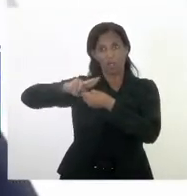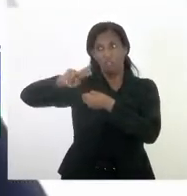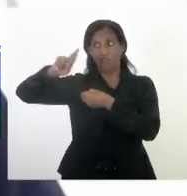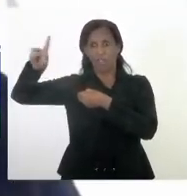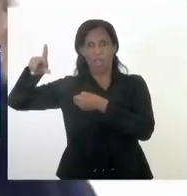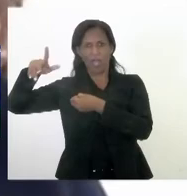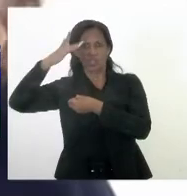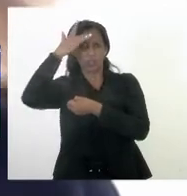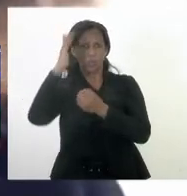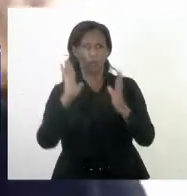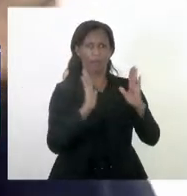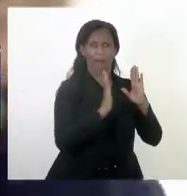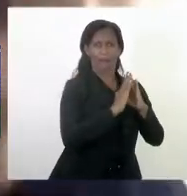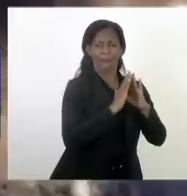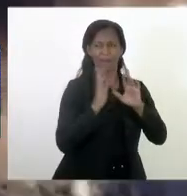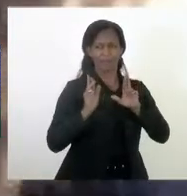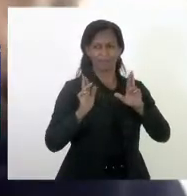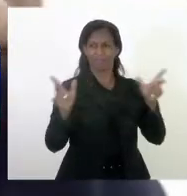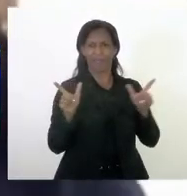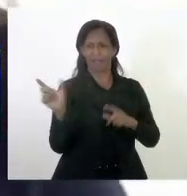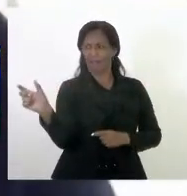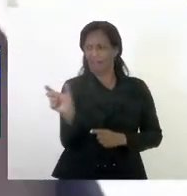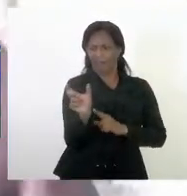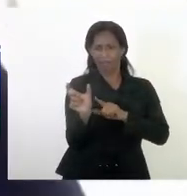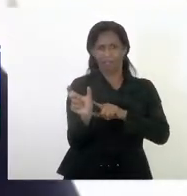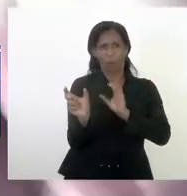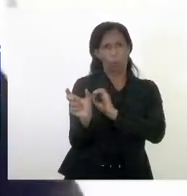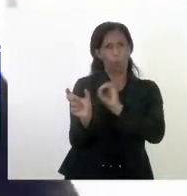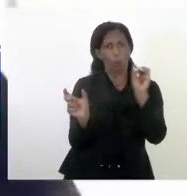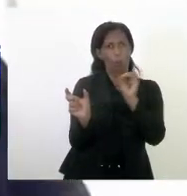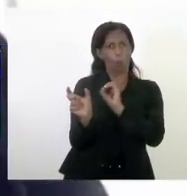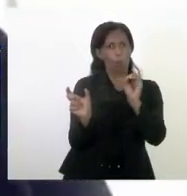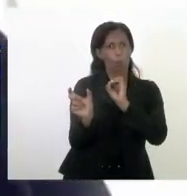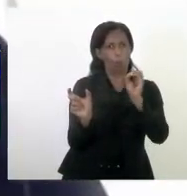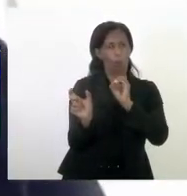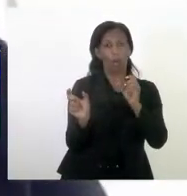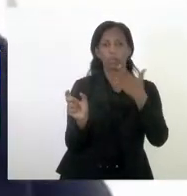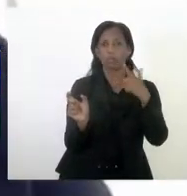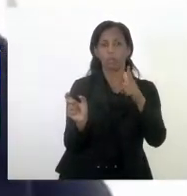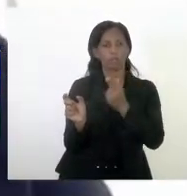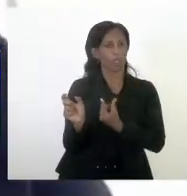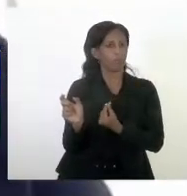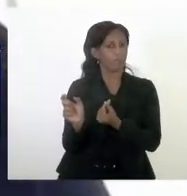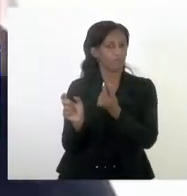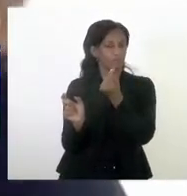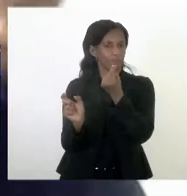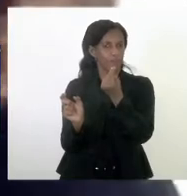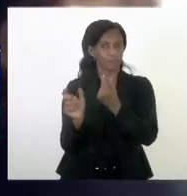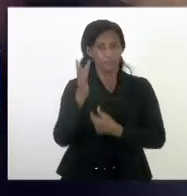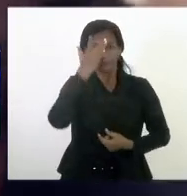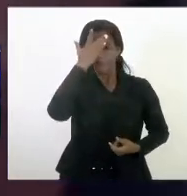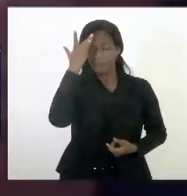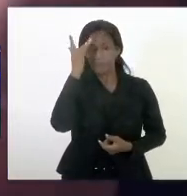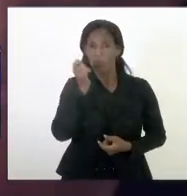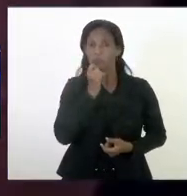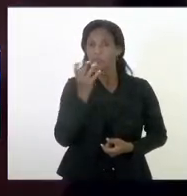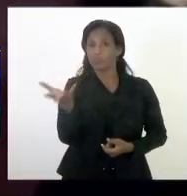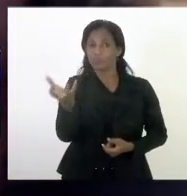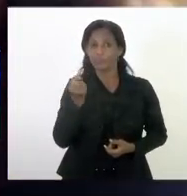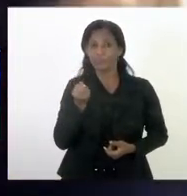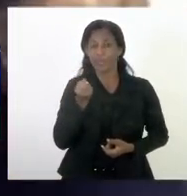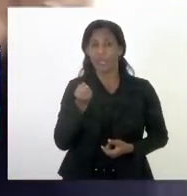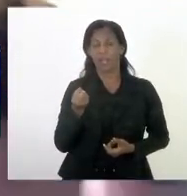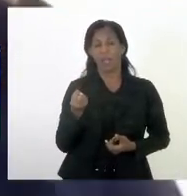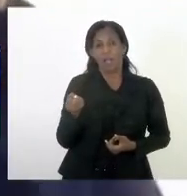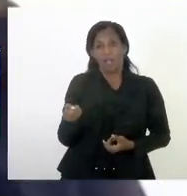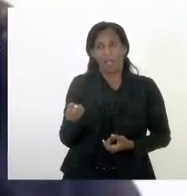mora, cartões que chegam zerados ou não chega com saldo creditado, pessoas que não estão recebendo o auxílio